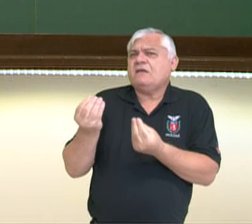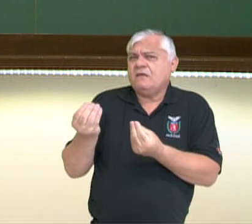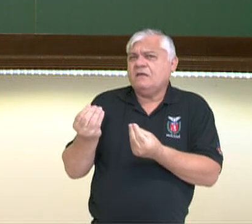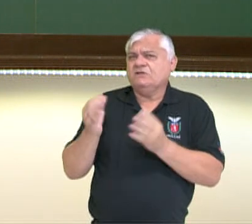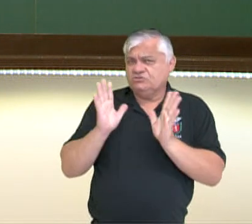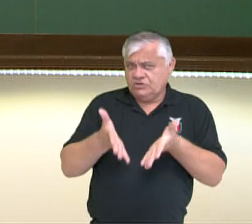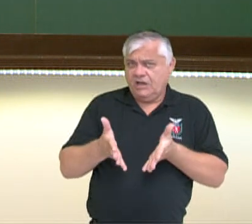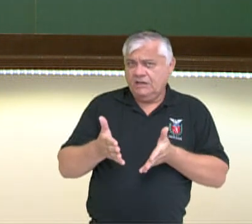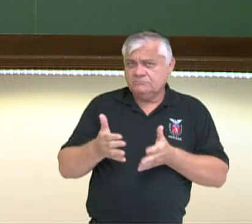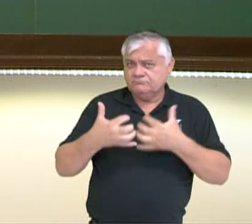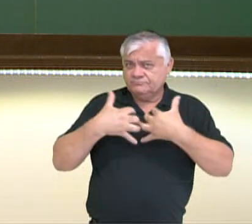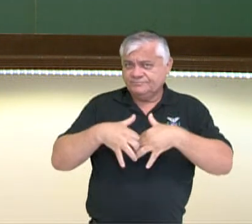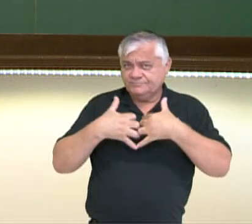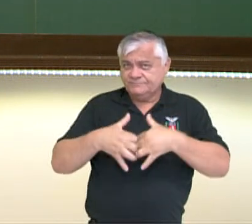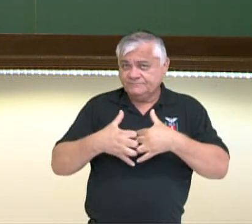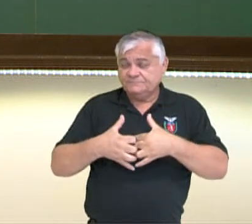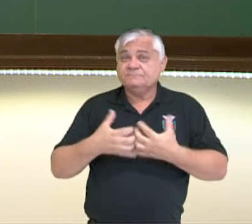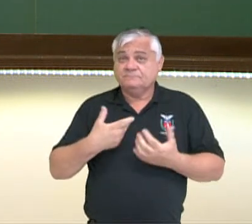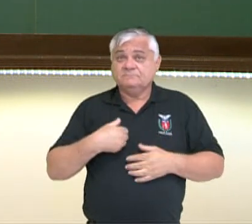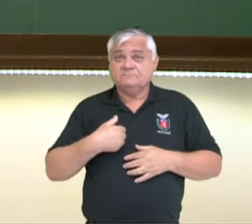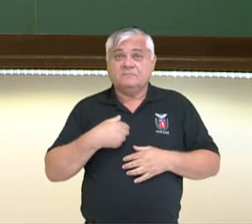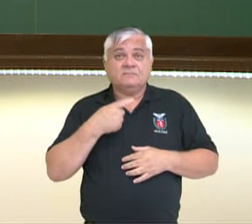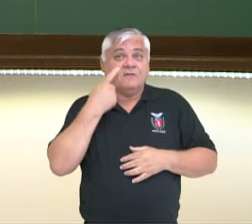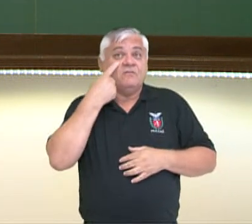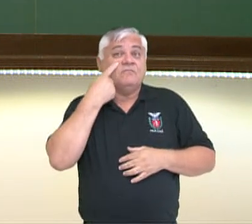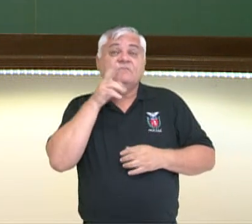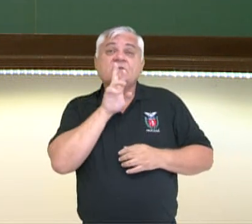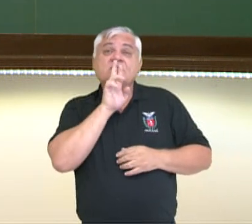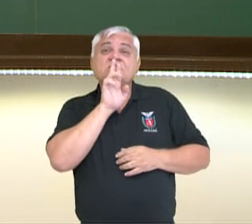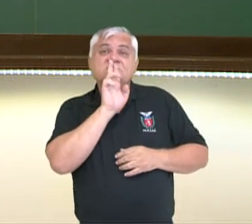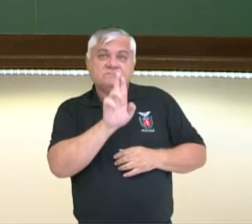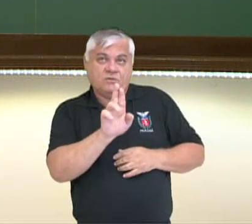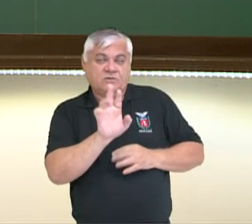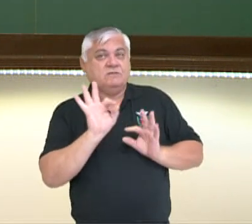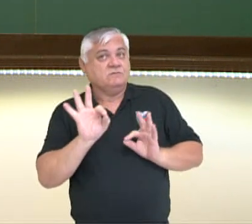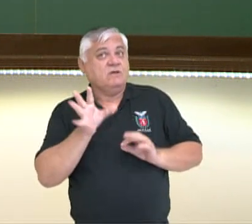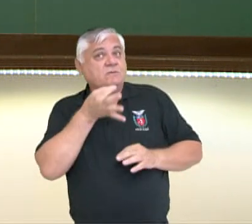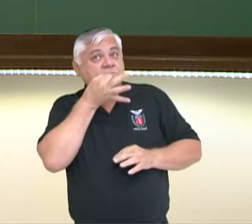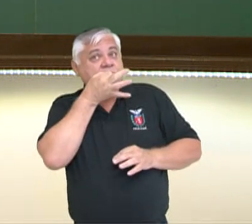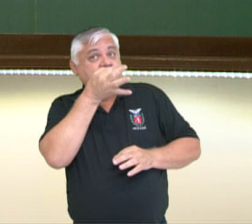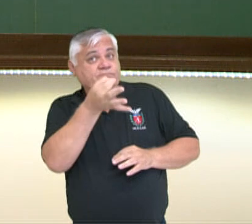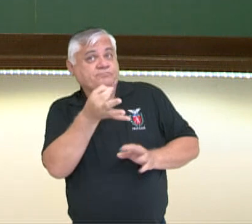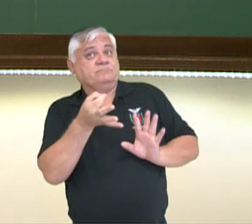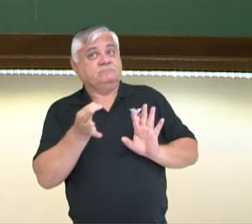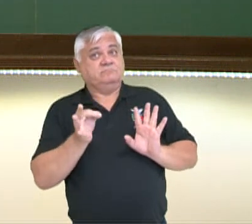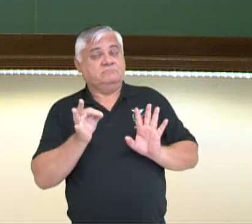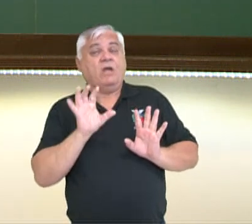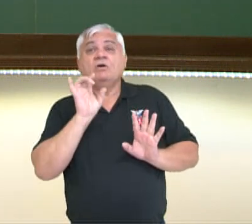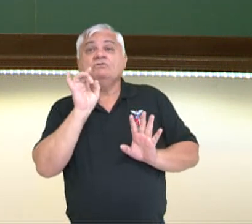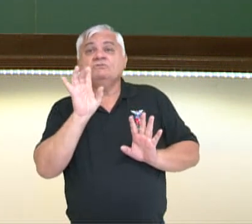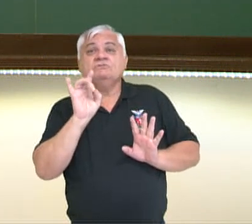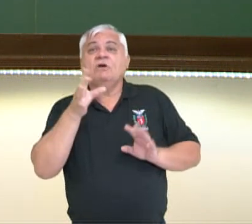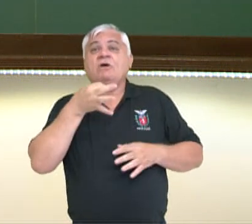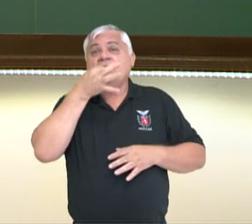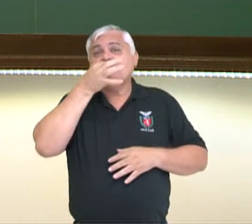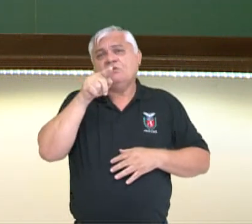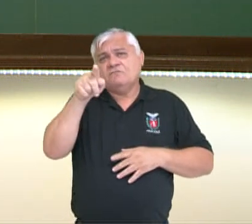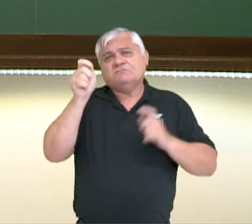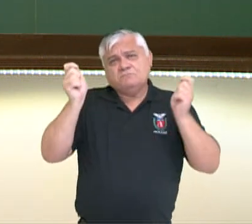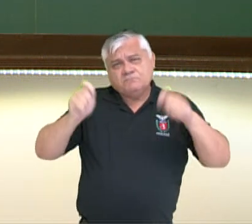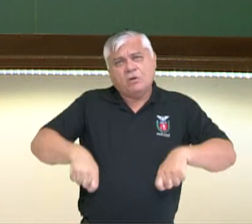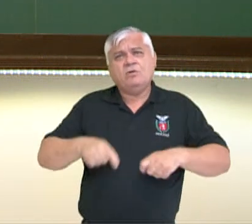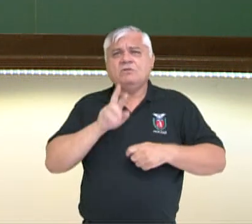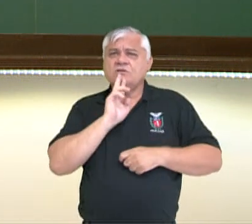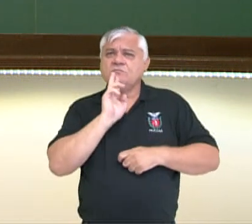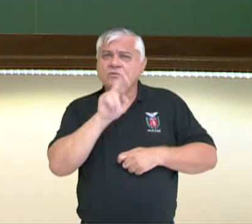então para uma sugestão de resposta, lembrando que essa sugestão é apenas uma perspectiva daquilo que você pode responder,